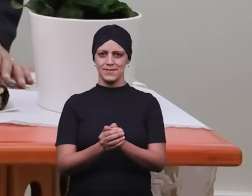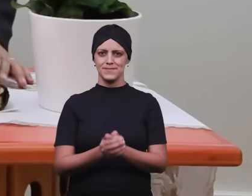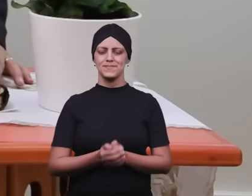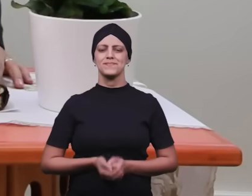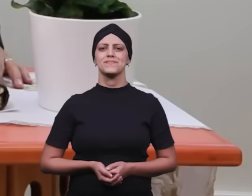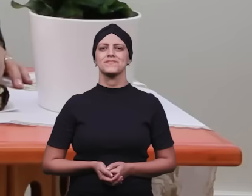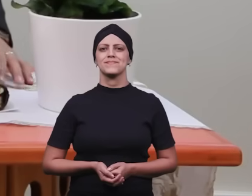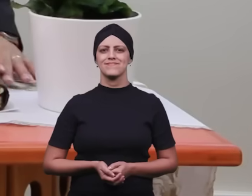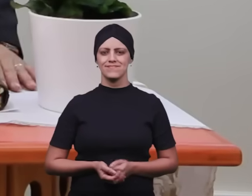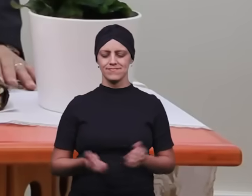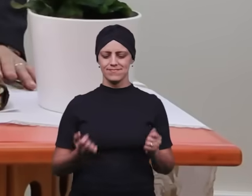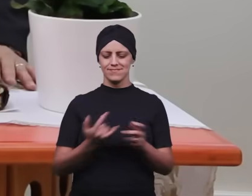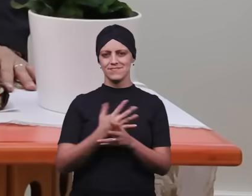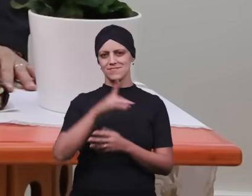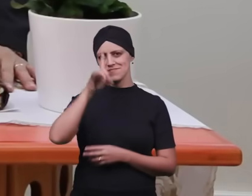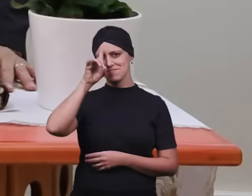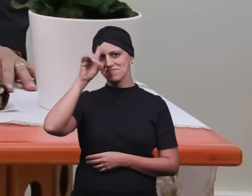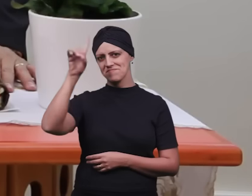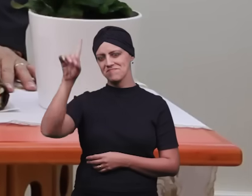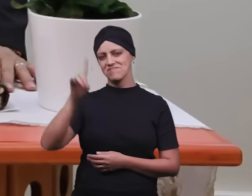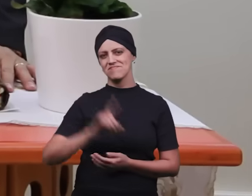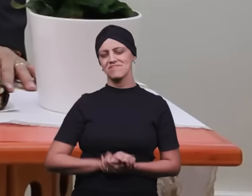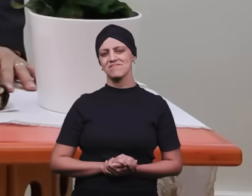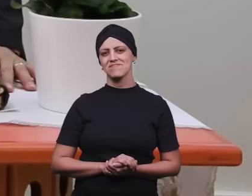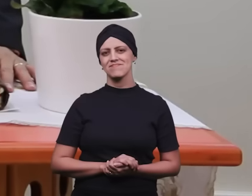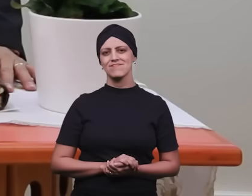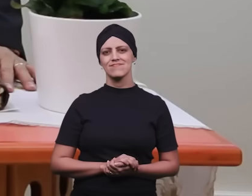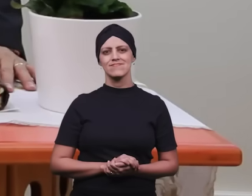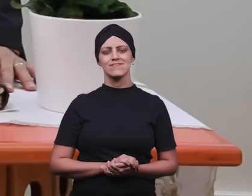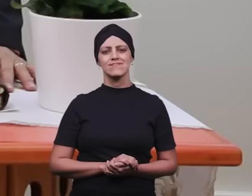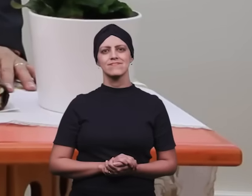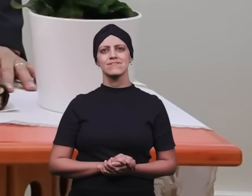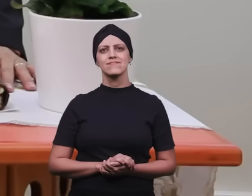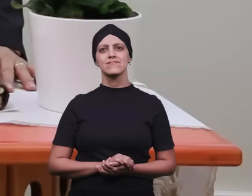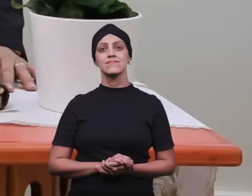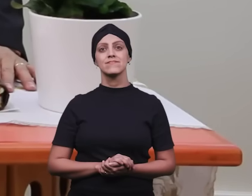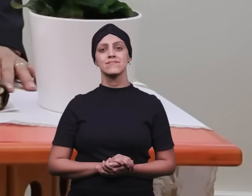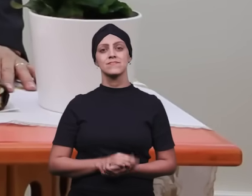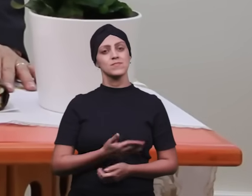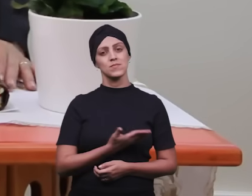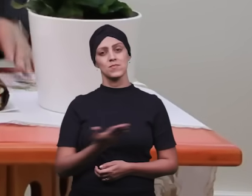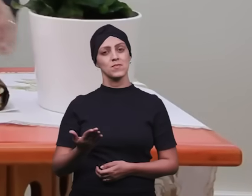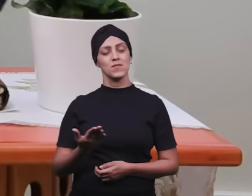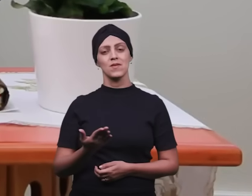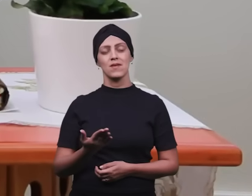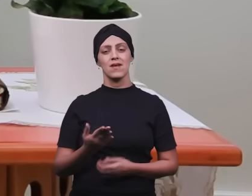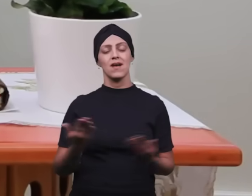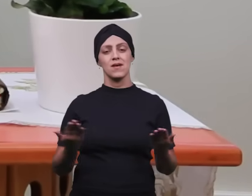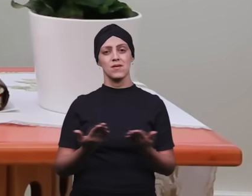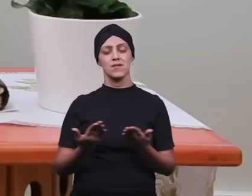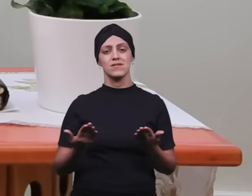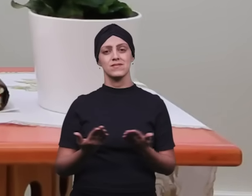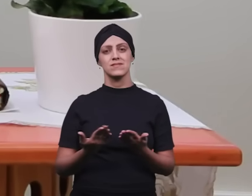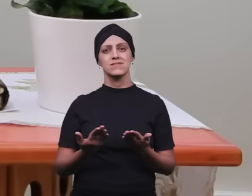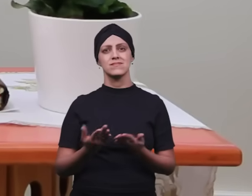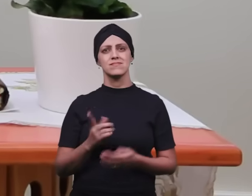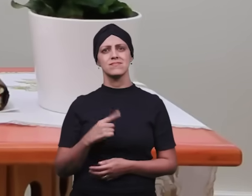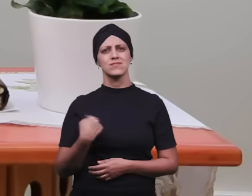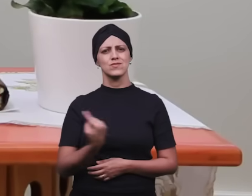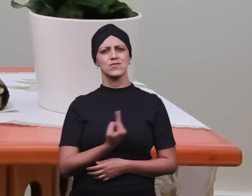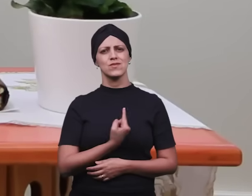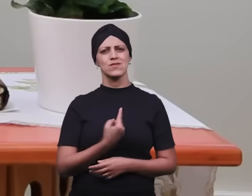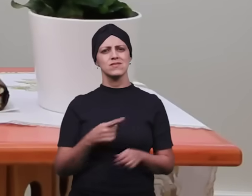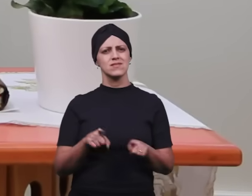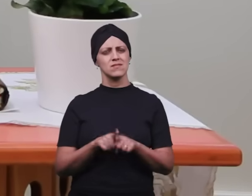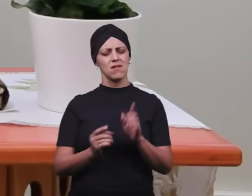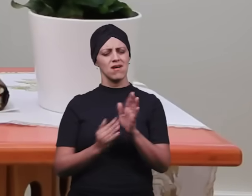Amém, amém. Glória a Deus, glória a Jesus. Meus amados, nós vamos nessa hora